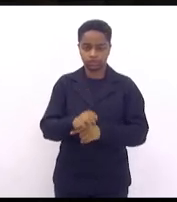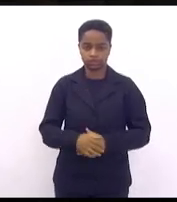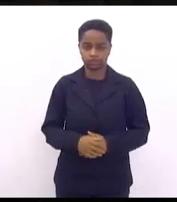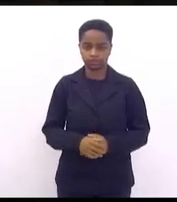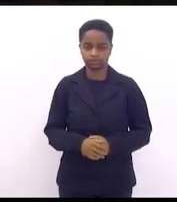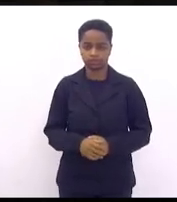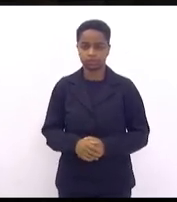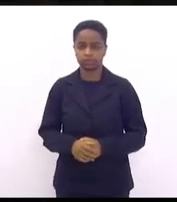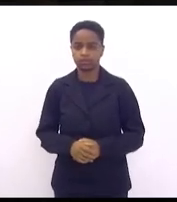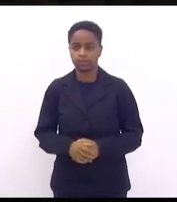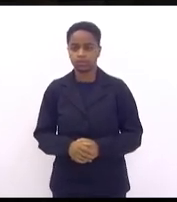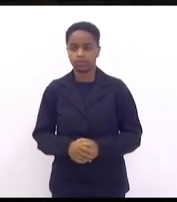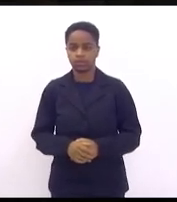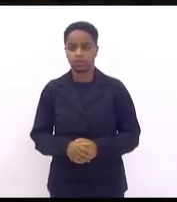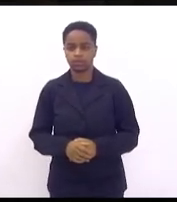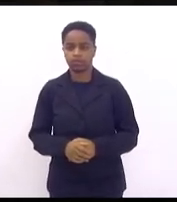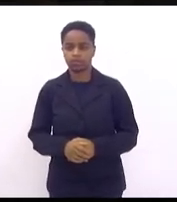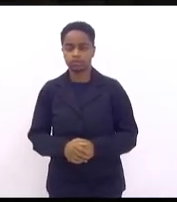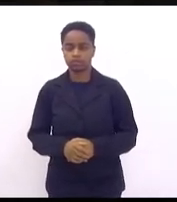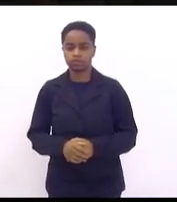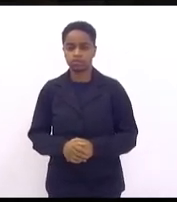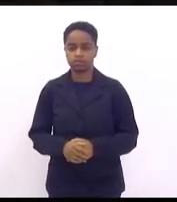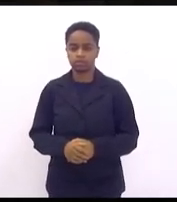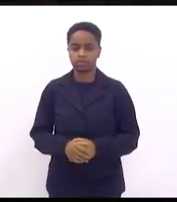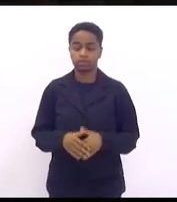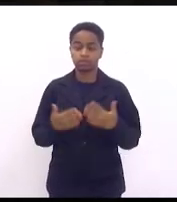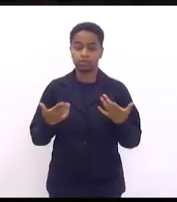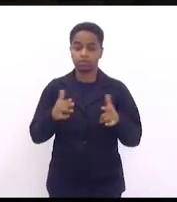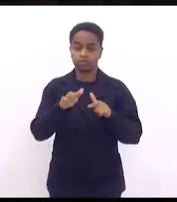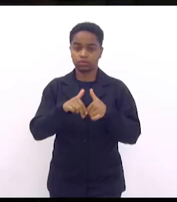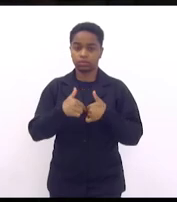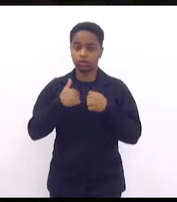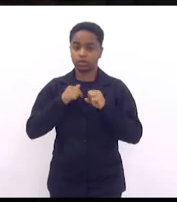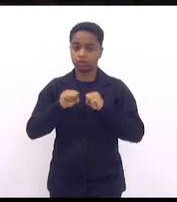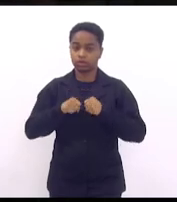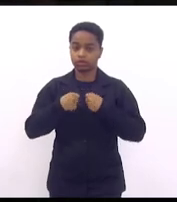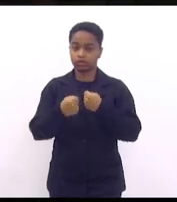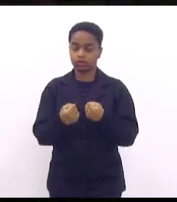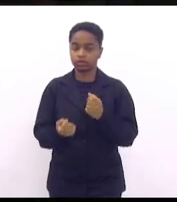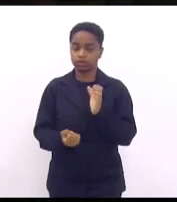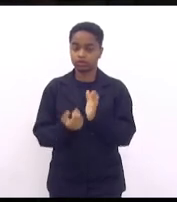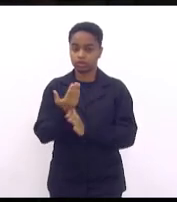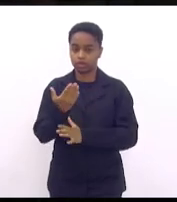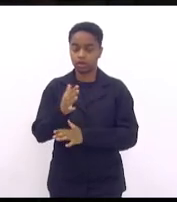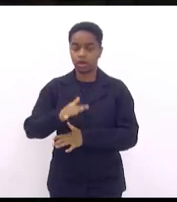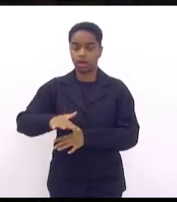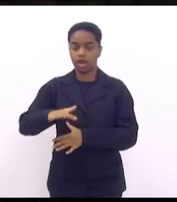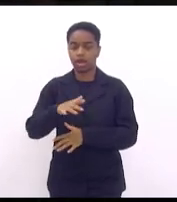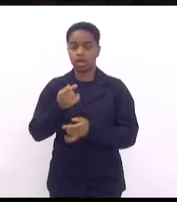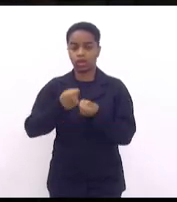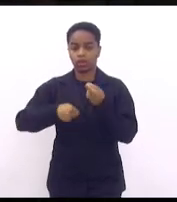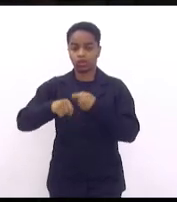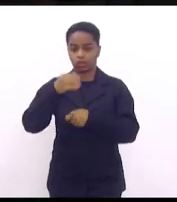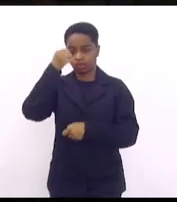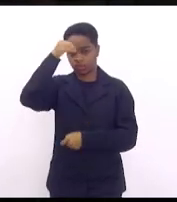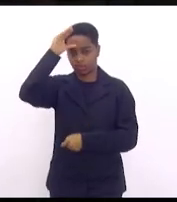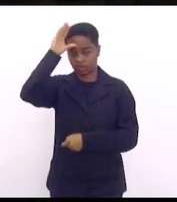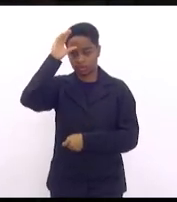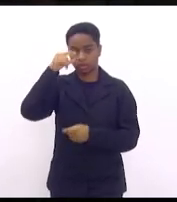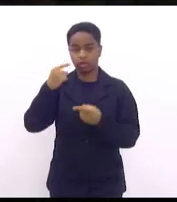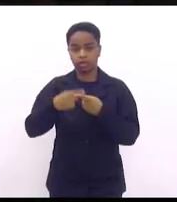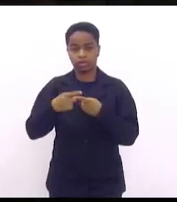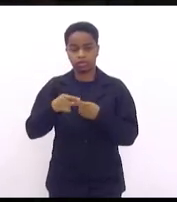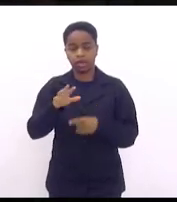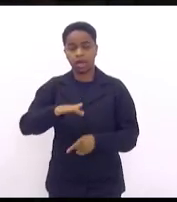E, por isso, eu defendo a criação do complexo da economia do conhecimento, um complexo